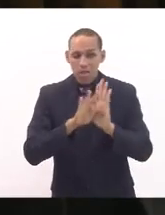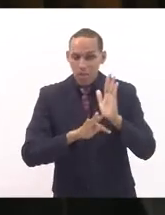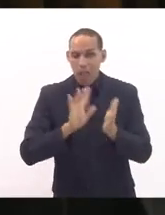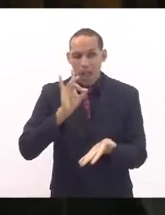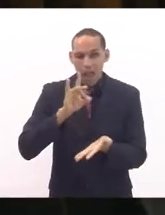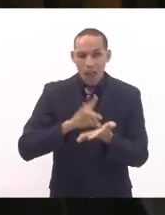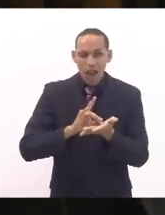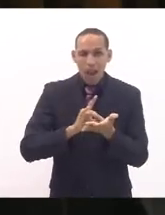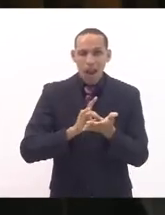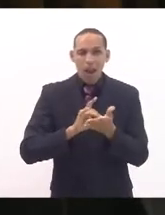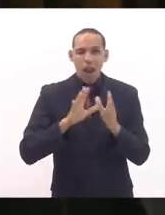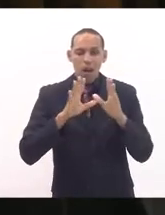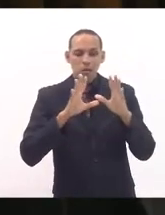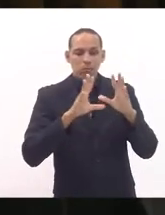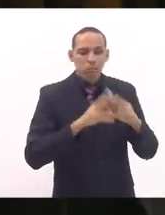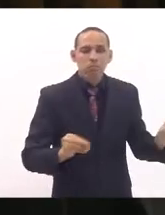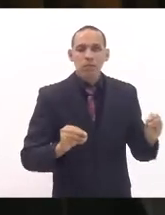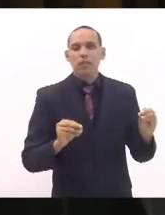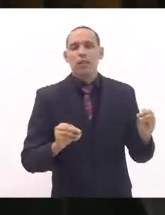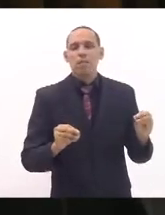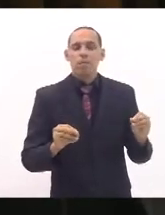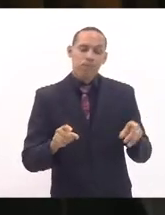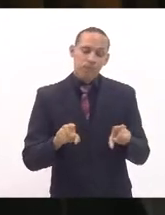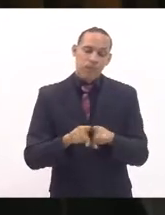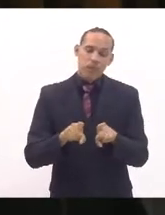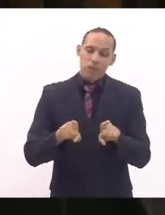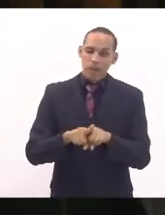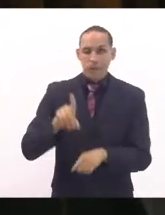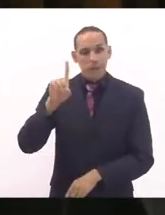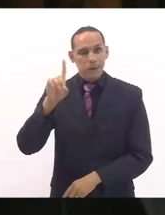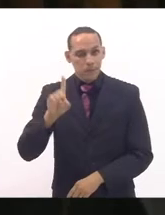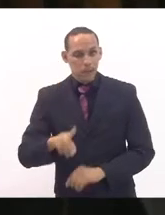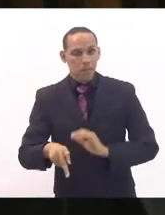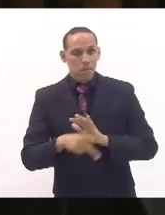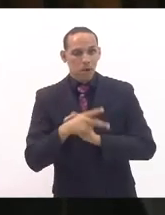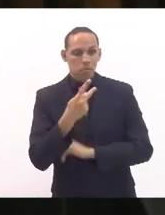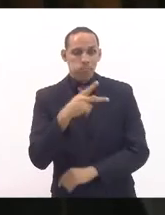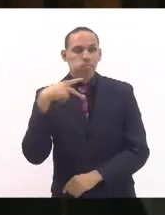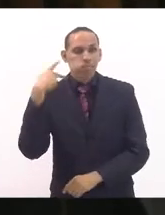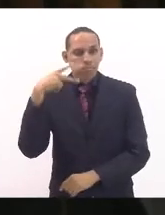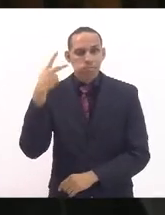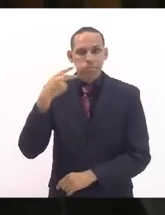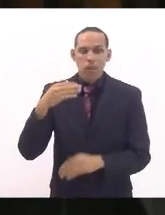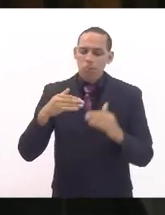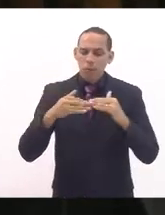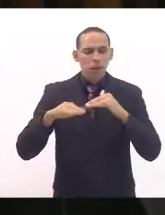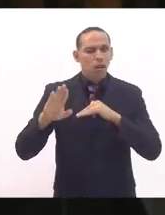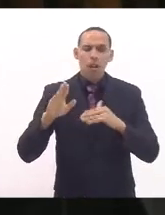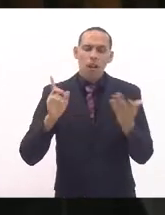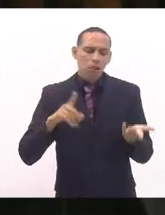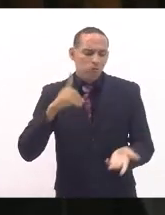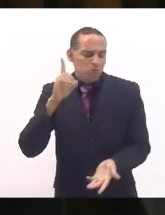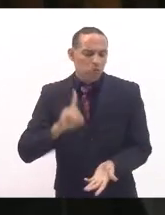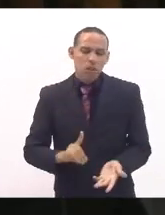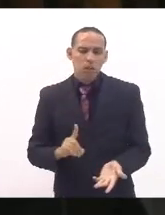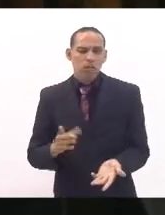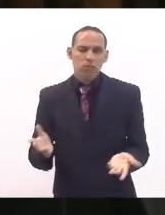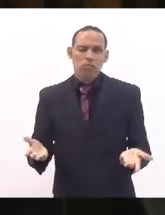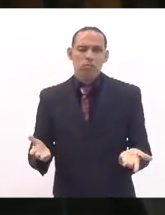projetos apresentados. Agora, também é direito de um parlamentar não concordar com o que se